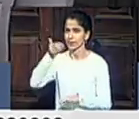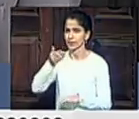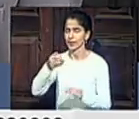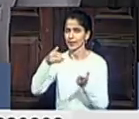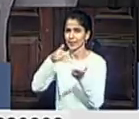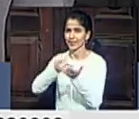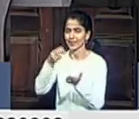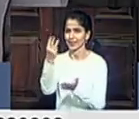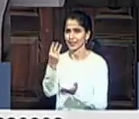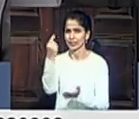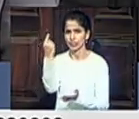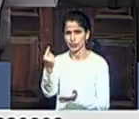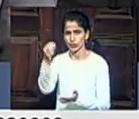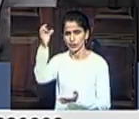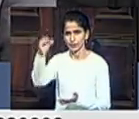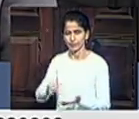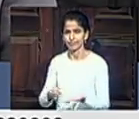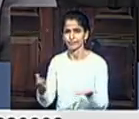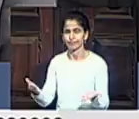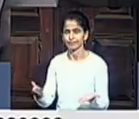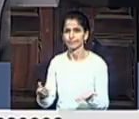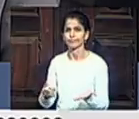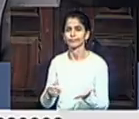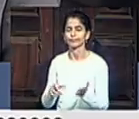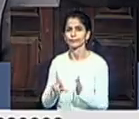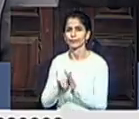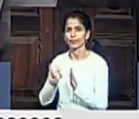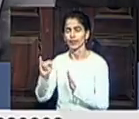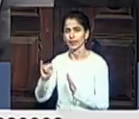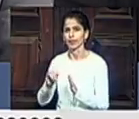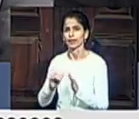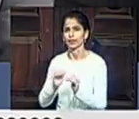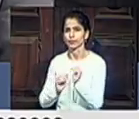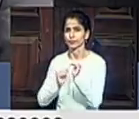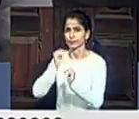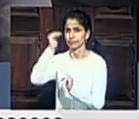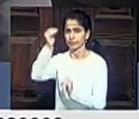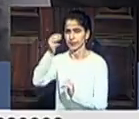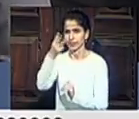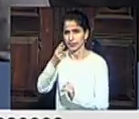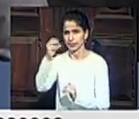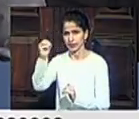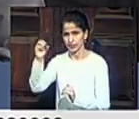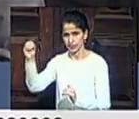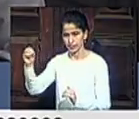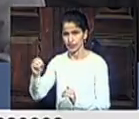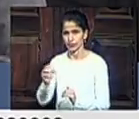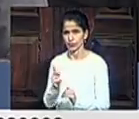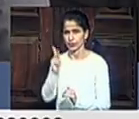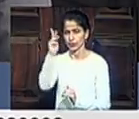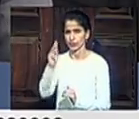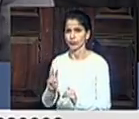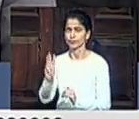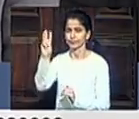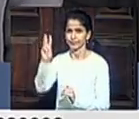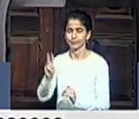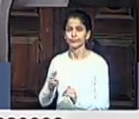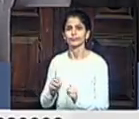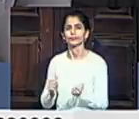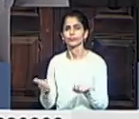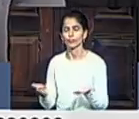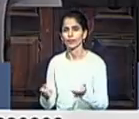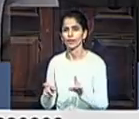31%. A legislação atual prevê também que a faixa de consumo acima de 300 kW está sujeita